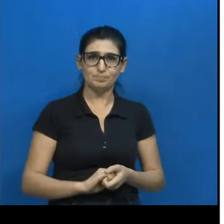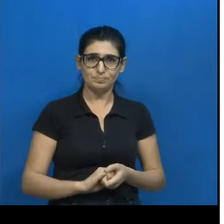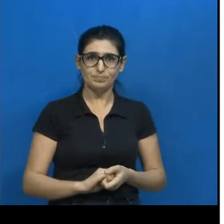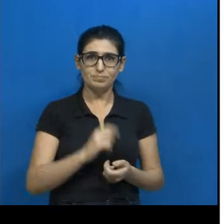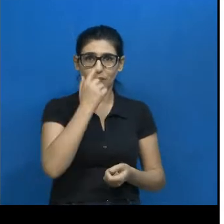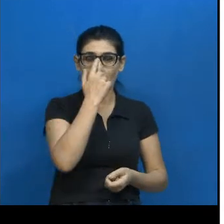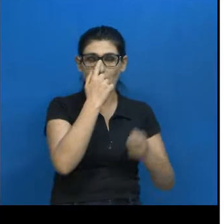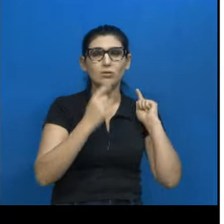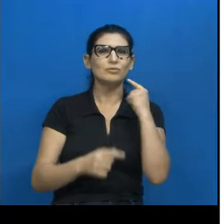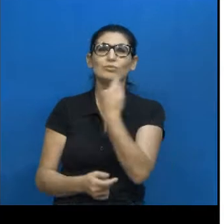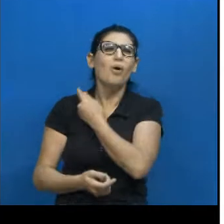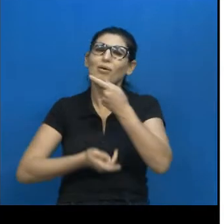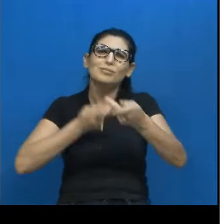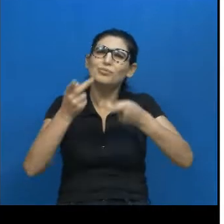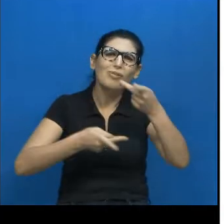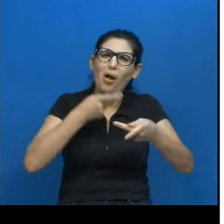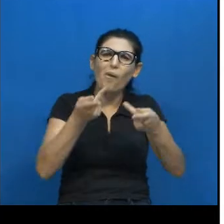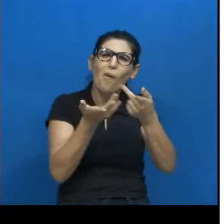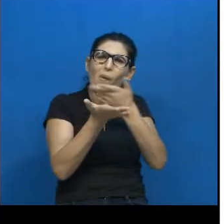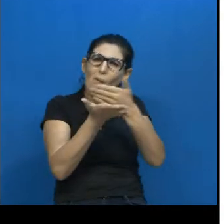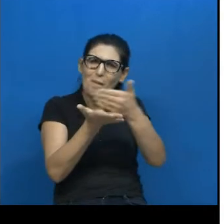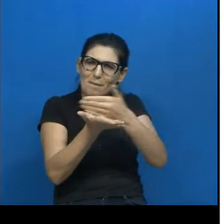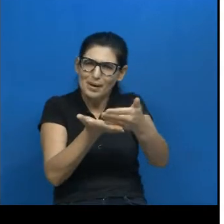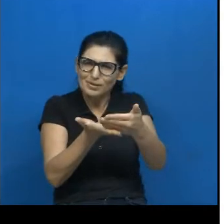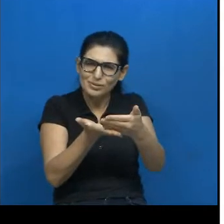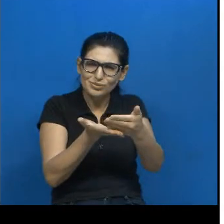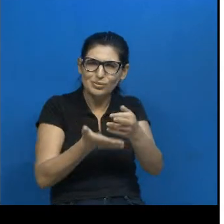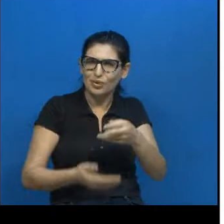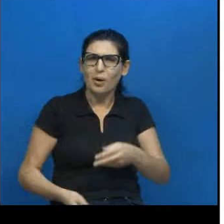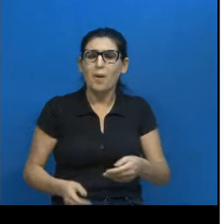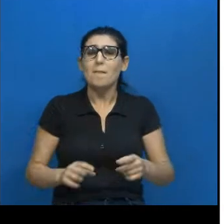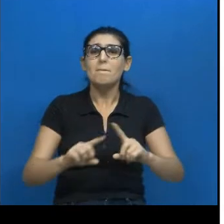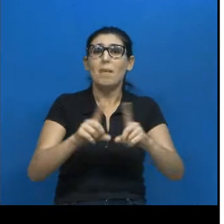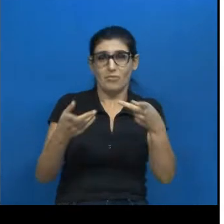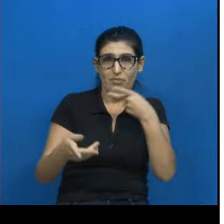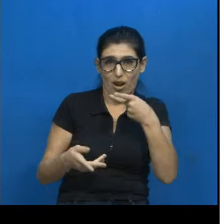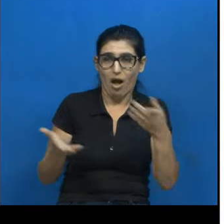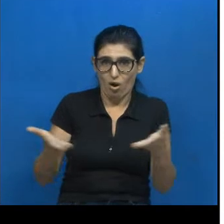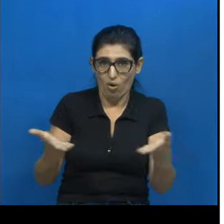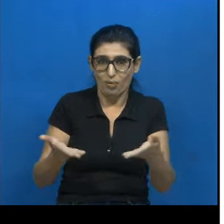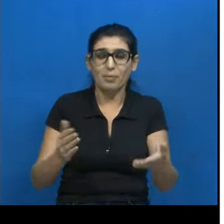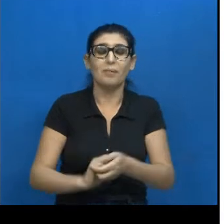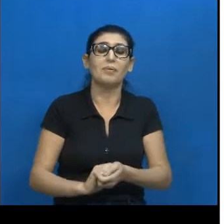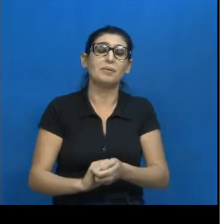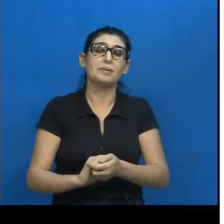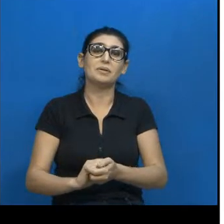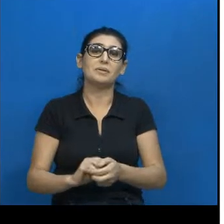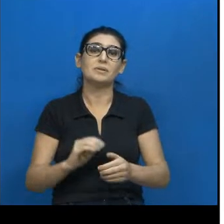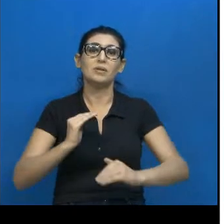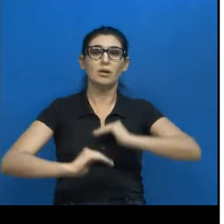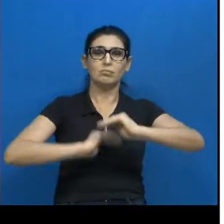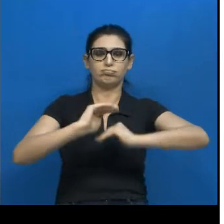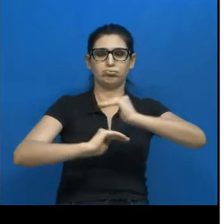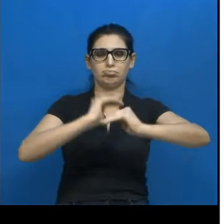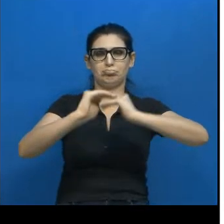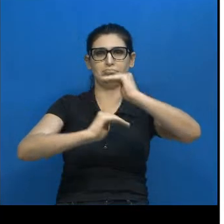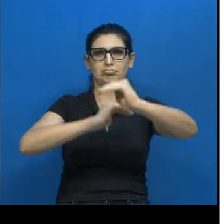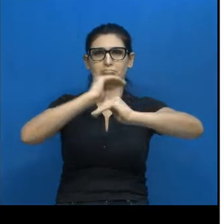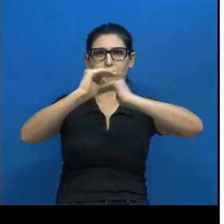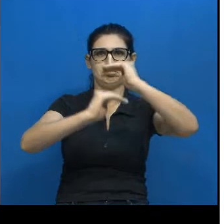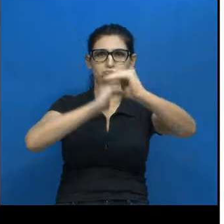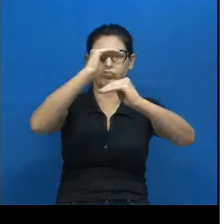Nós não comentamos aqui na introdução. Com o desenvolvimento da nossa cidade, cresceram-se bairros, cresceram várias